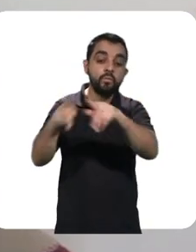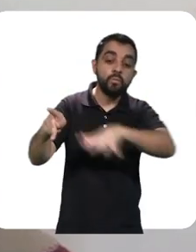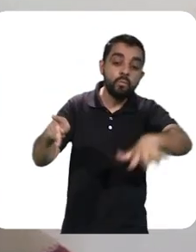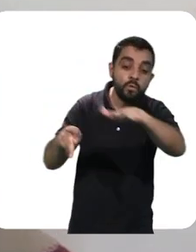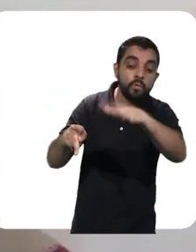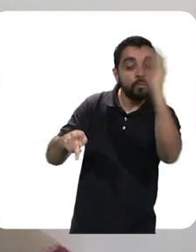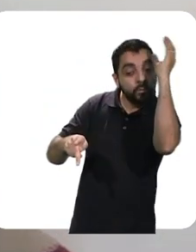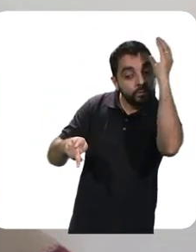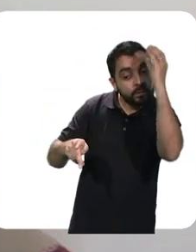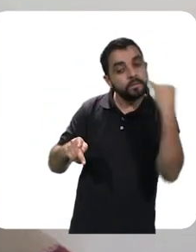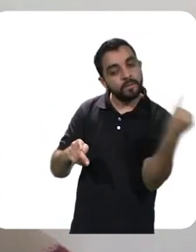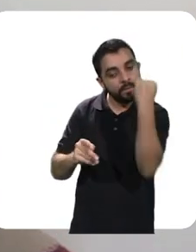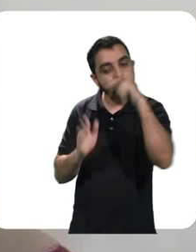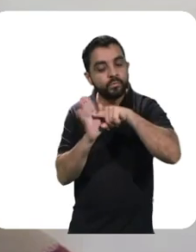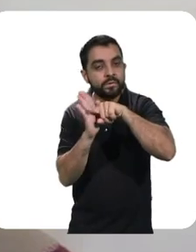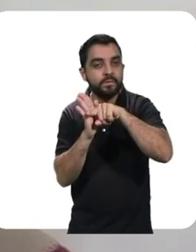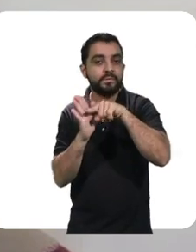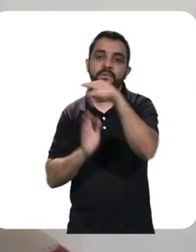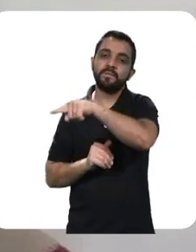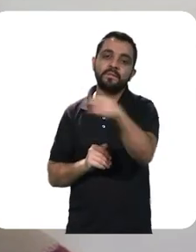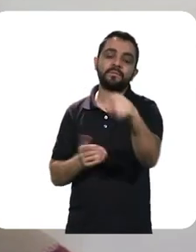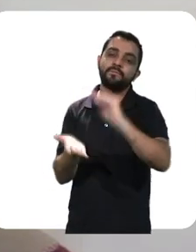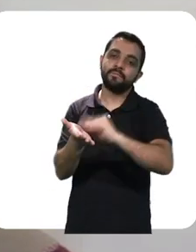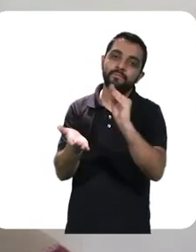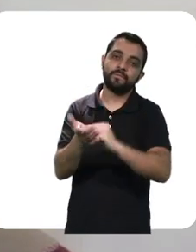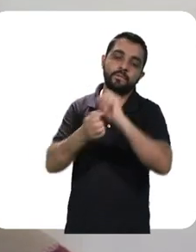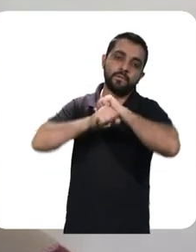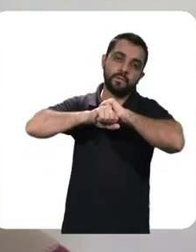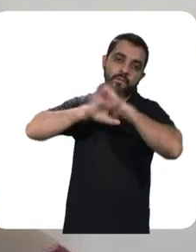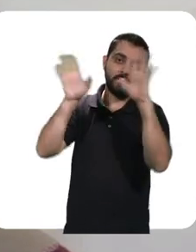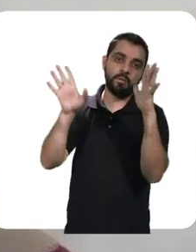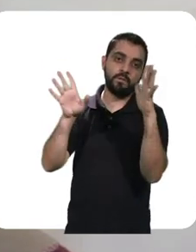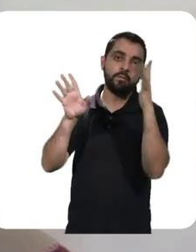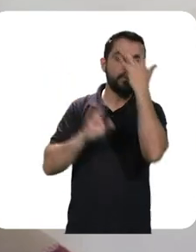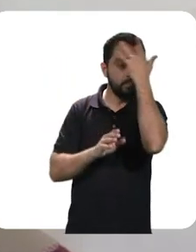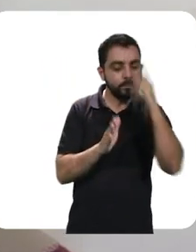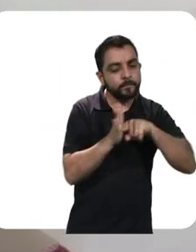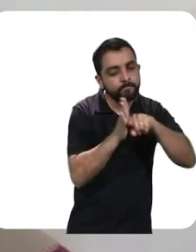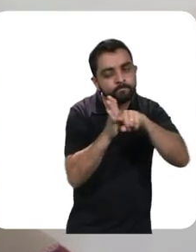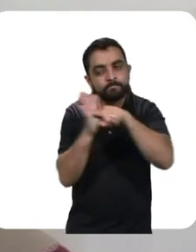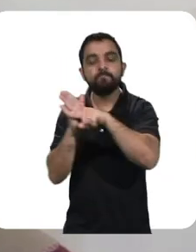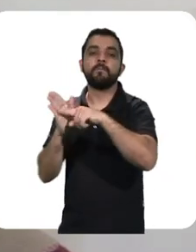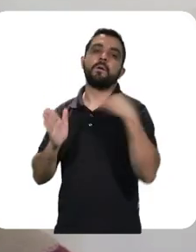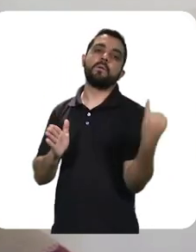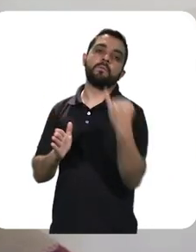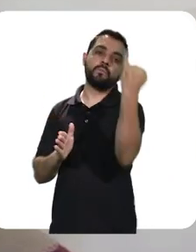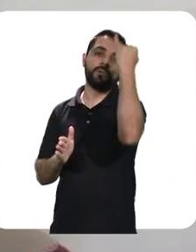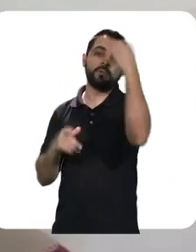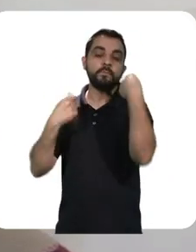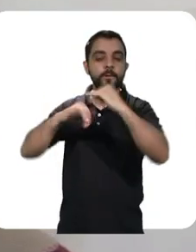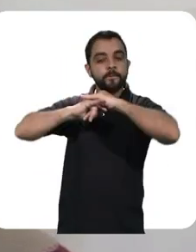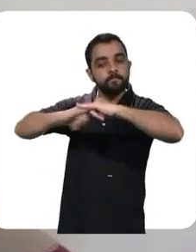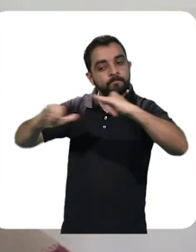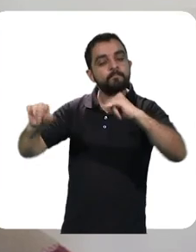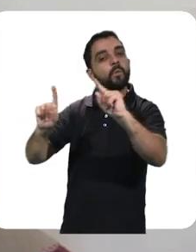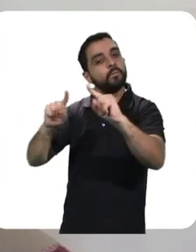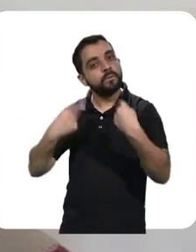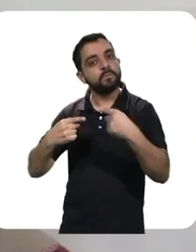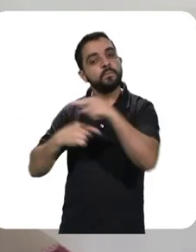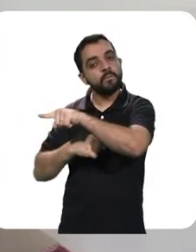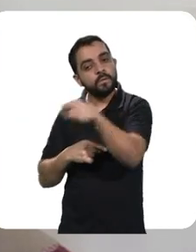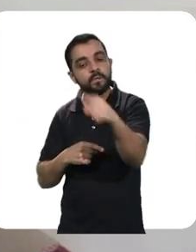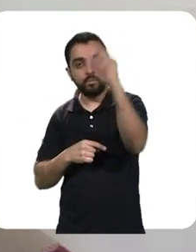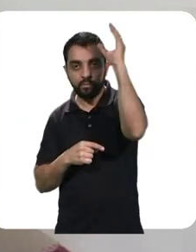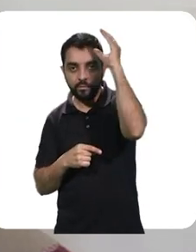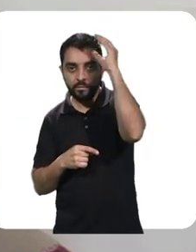quão importante é a presença de um pesquisador em uma comunidade. Esse é um dos grandes desafios também.